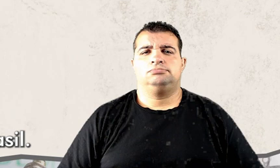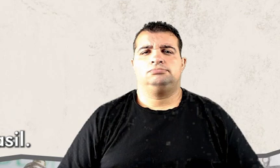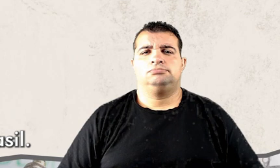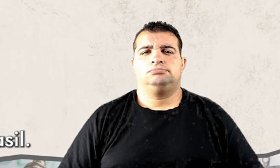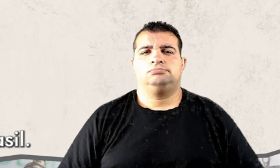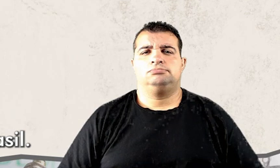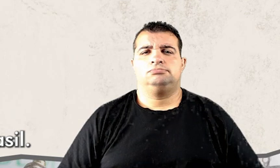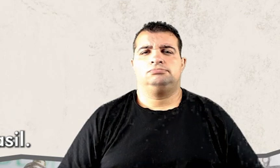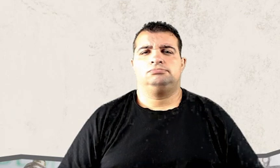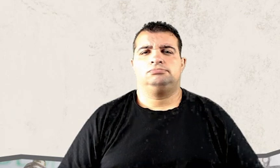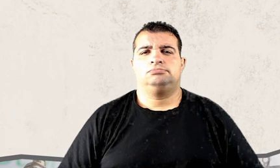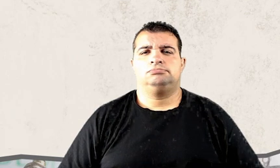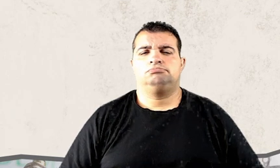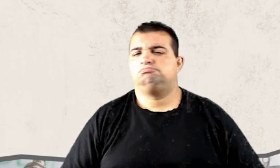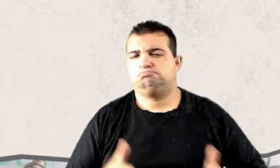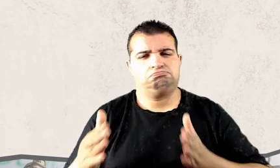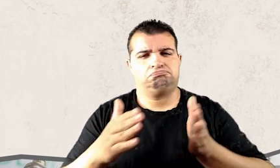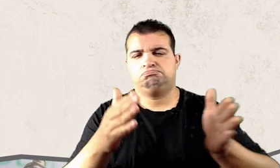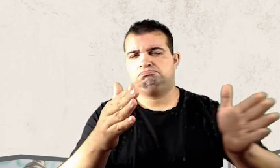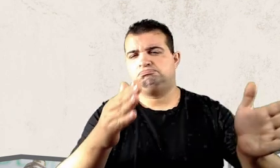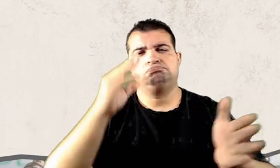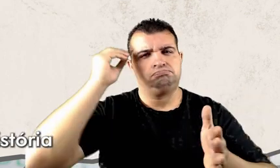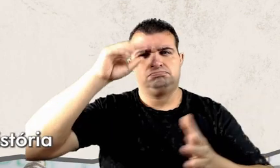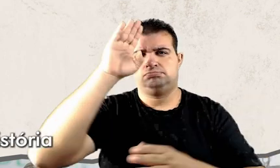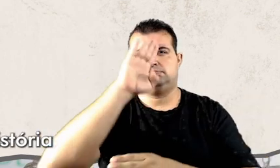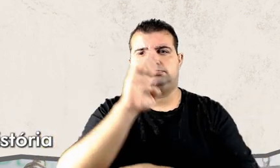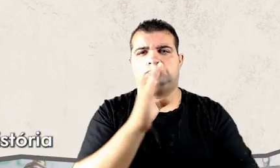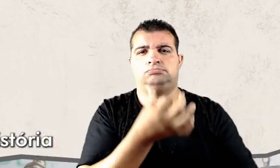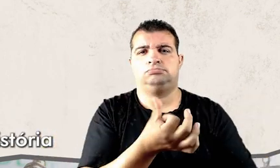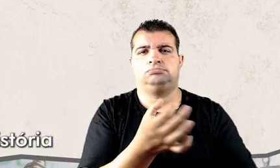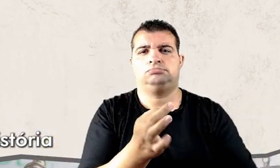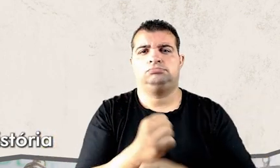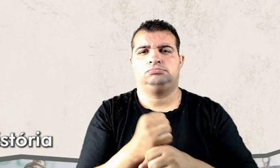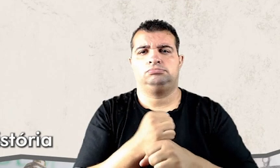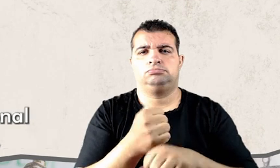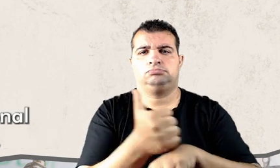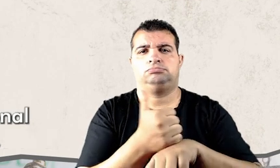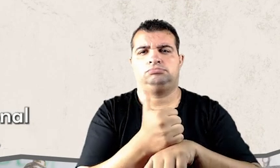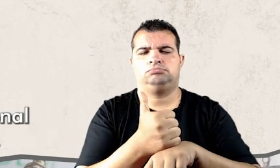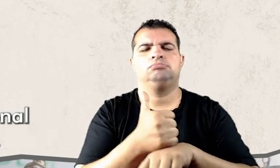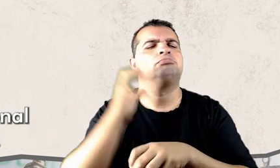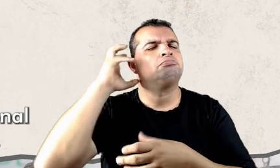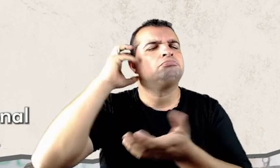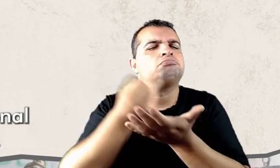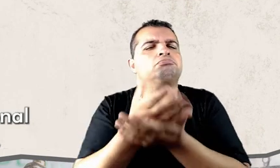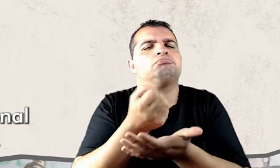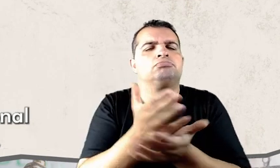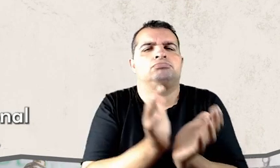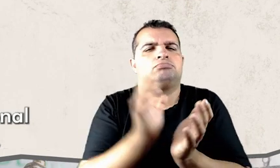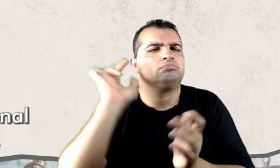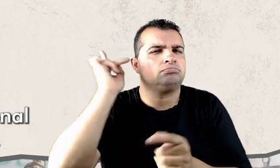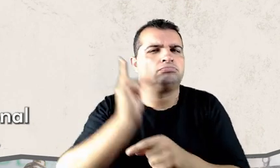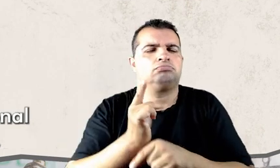Caminhos da Psicologia no Brasil, 60 anos de profissão, é um podcast da Comissão de História e Memória do Conselho Regional